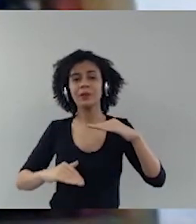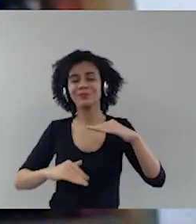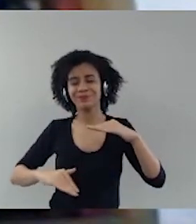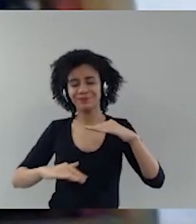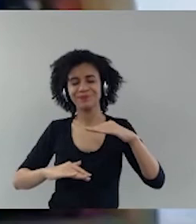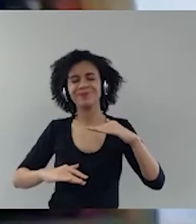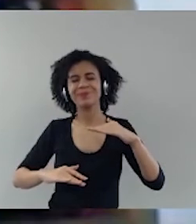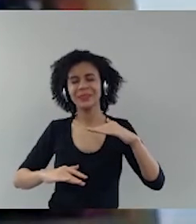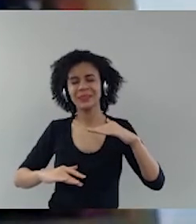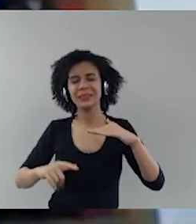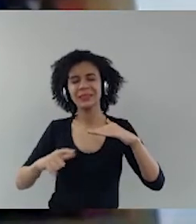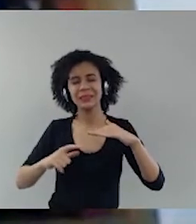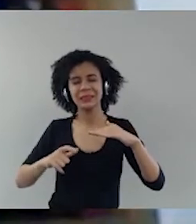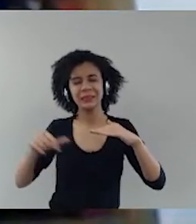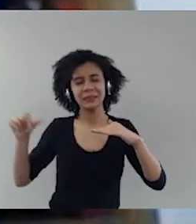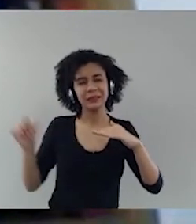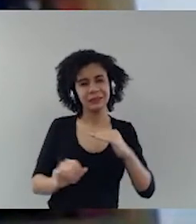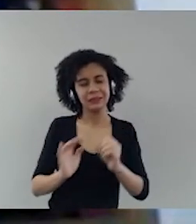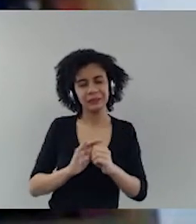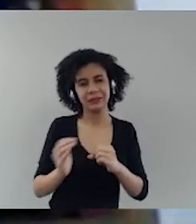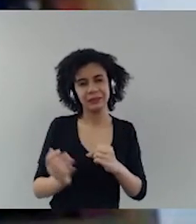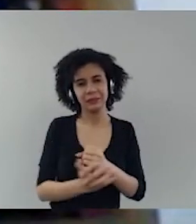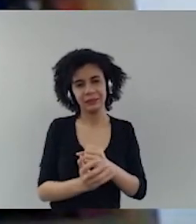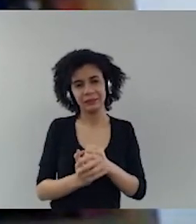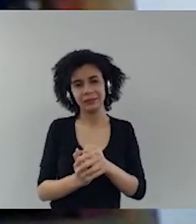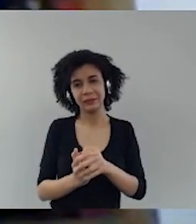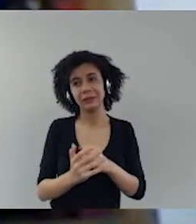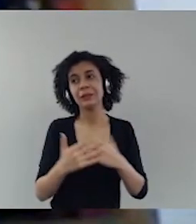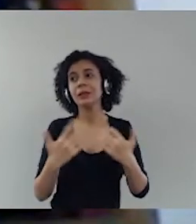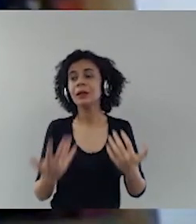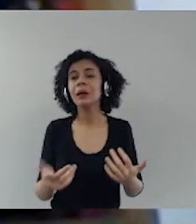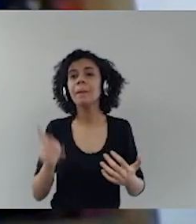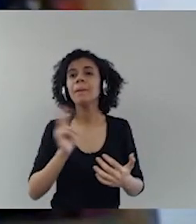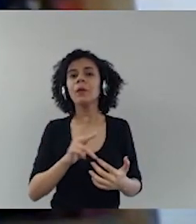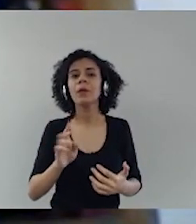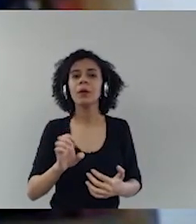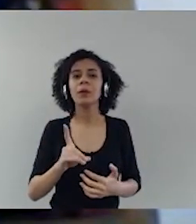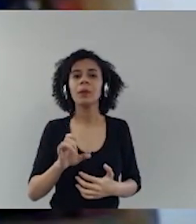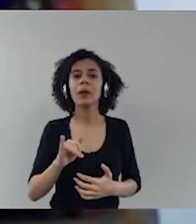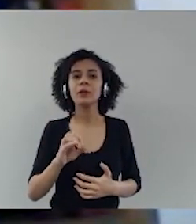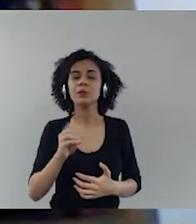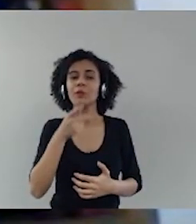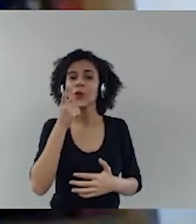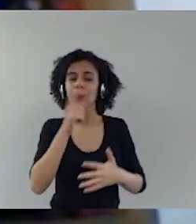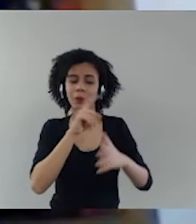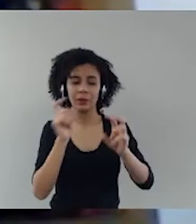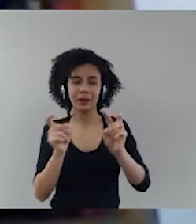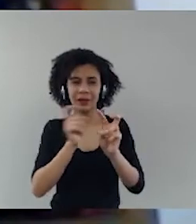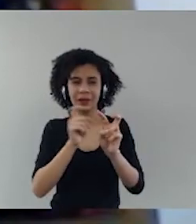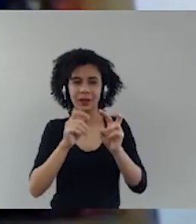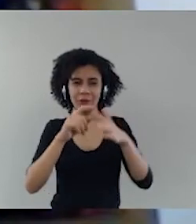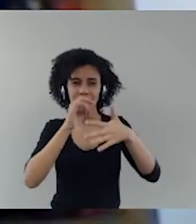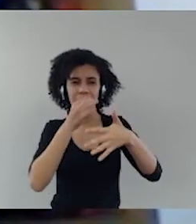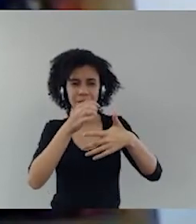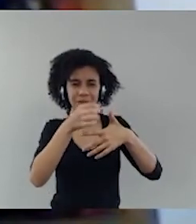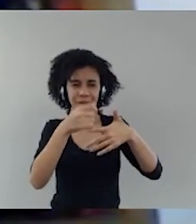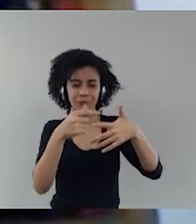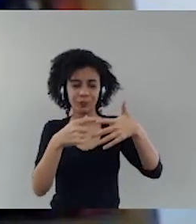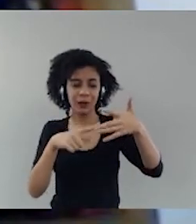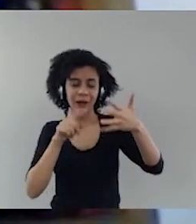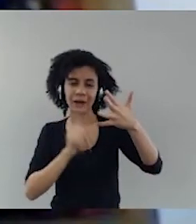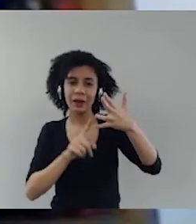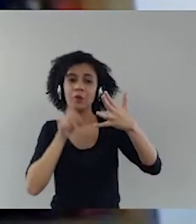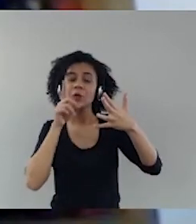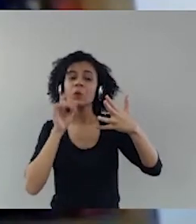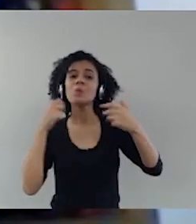provocando o agravamento da pandemia, e o professor Edésio, no 5º ponto, que ele coloca que a necessidade do